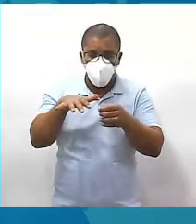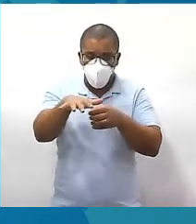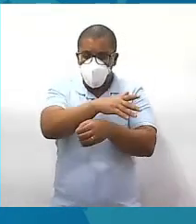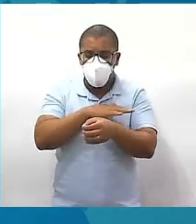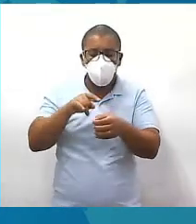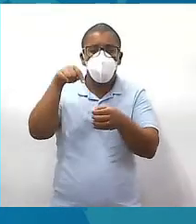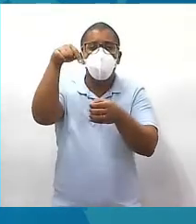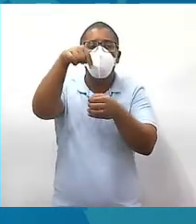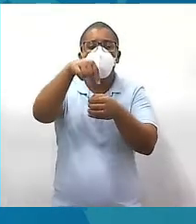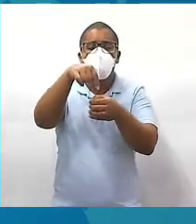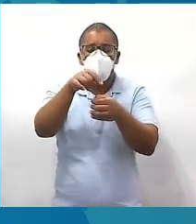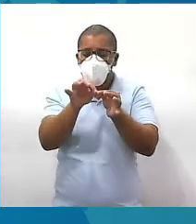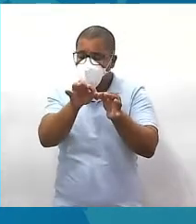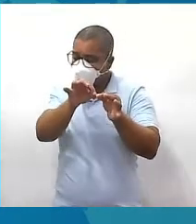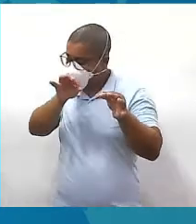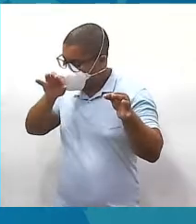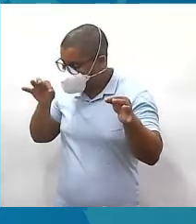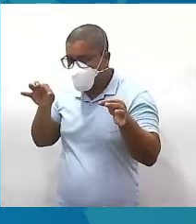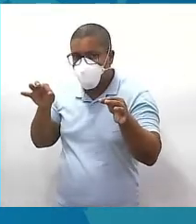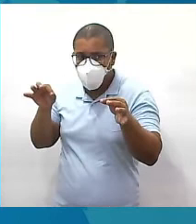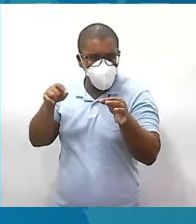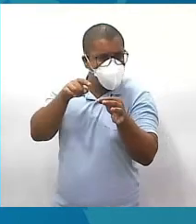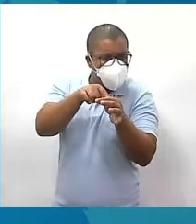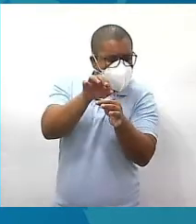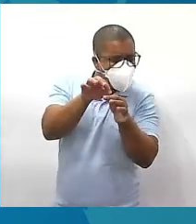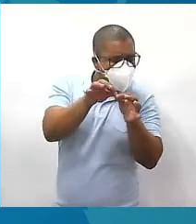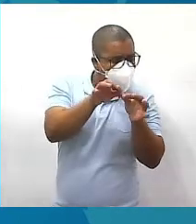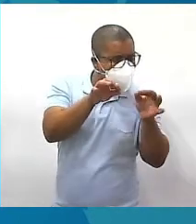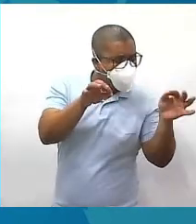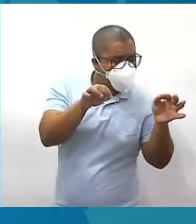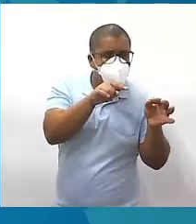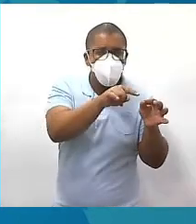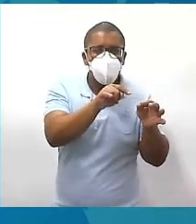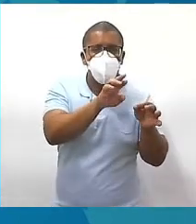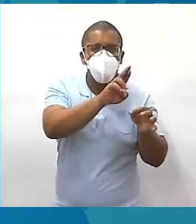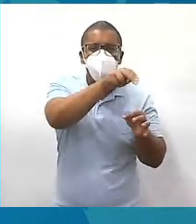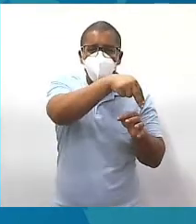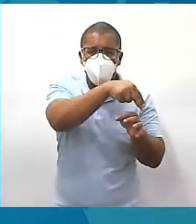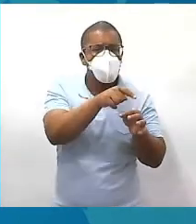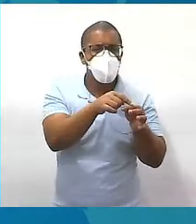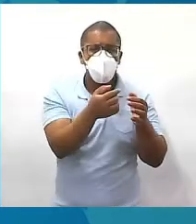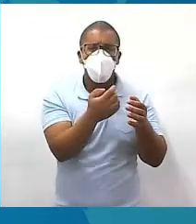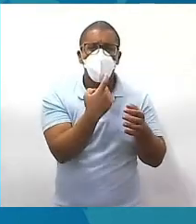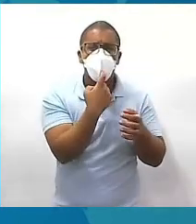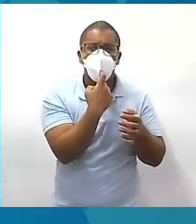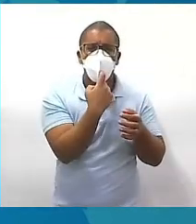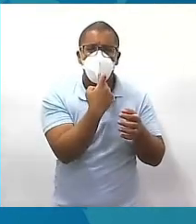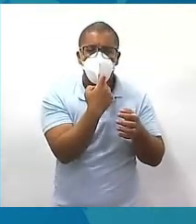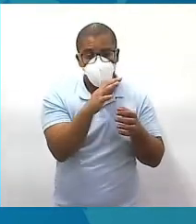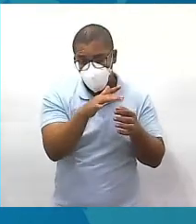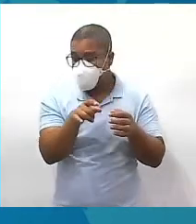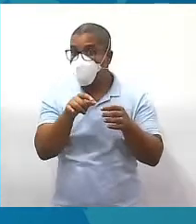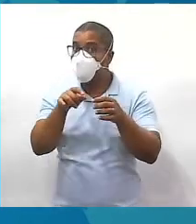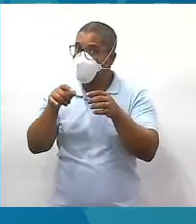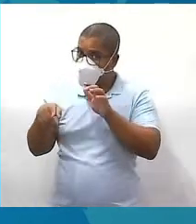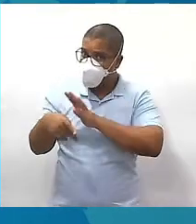mais próxima do Rio Grande do Norte, tá? Do estado do Rio Grande do Norte, mas ela pertence ao nosso estado.